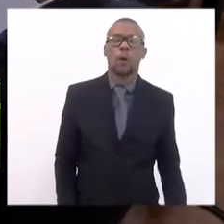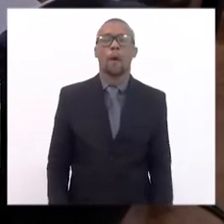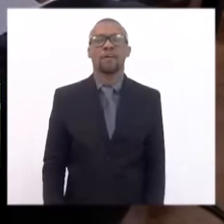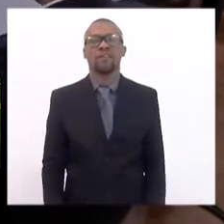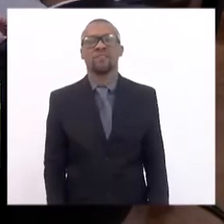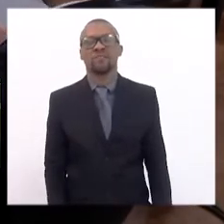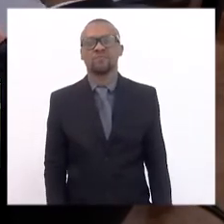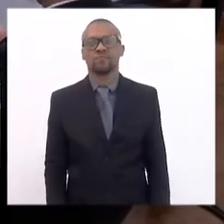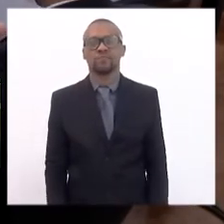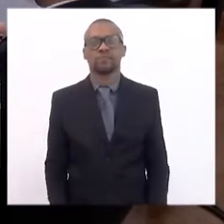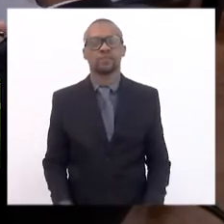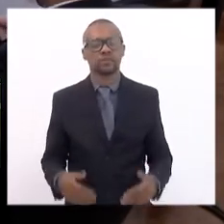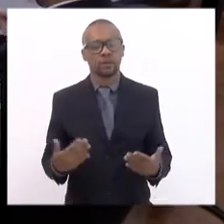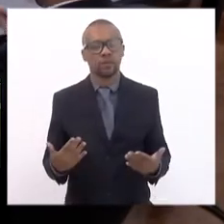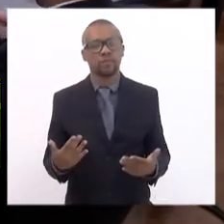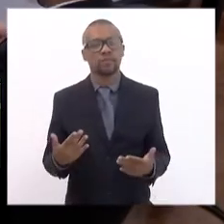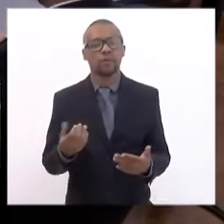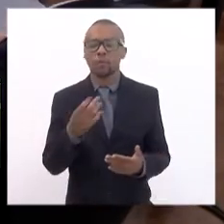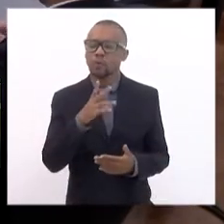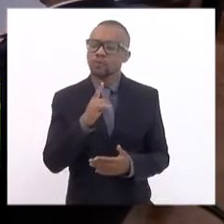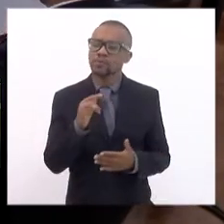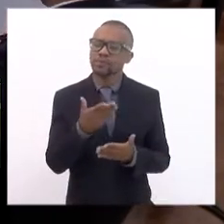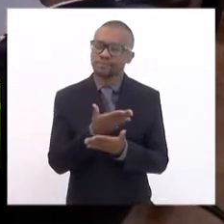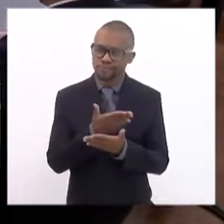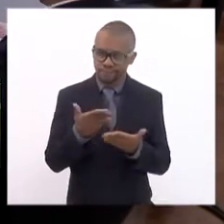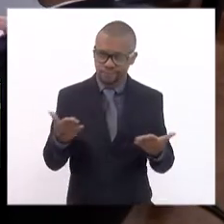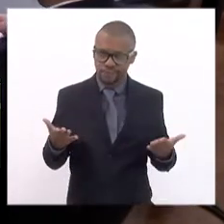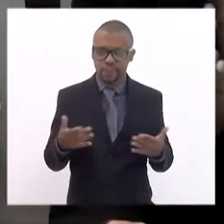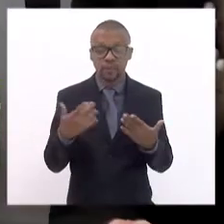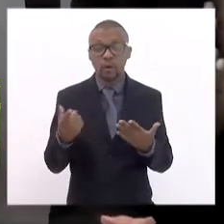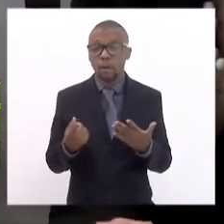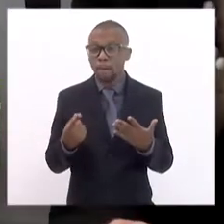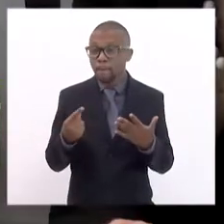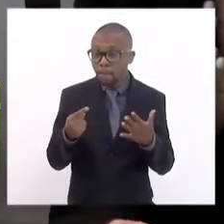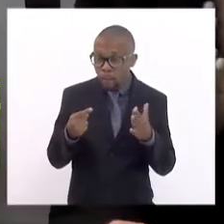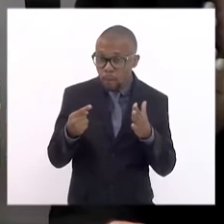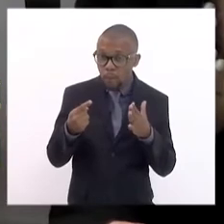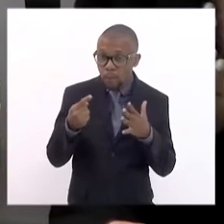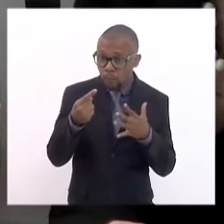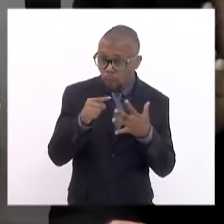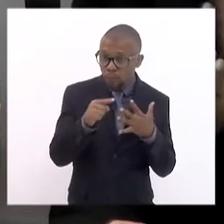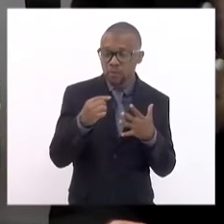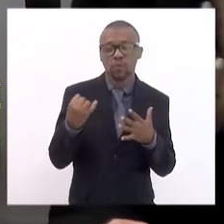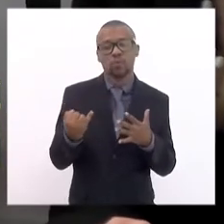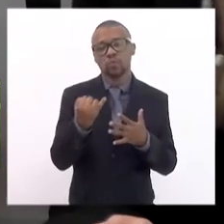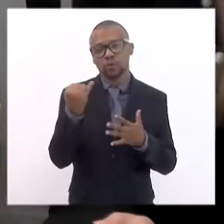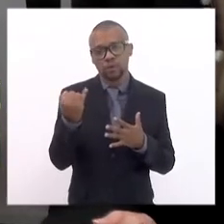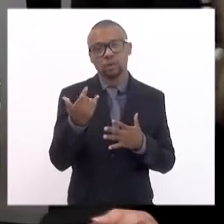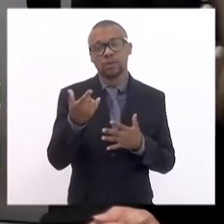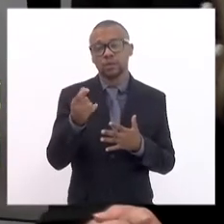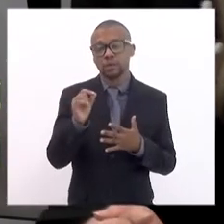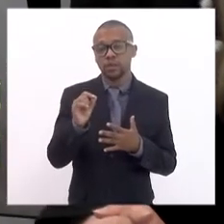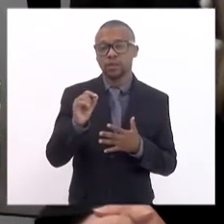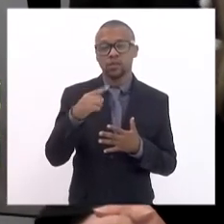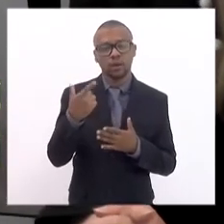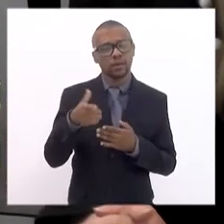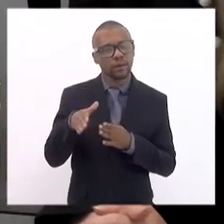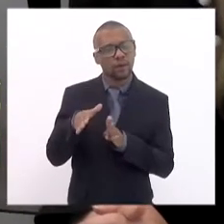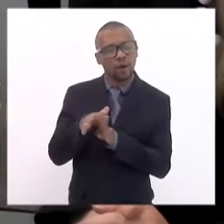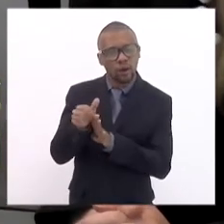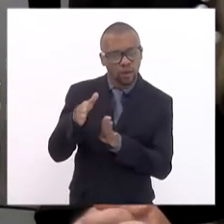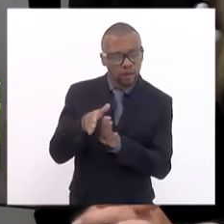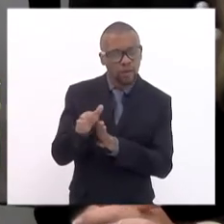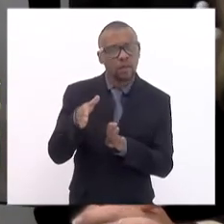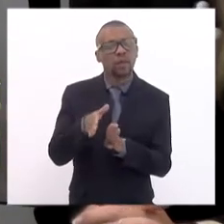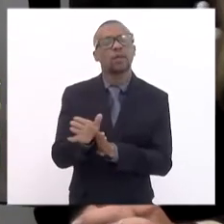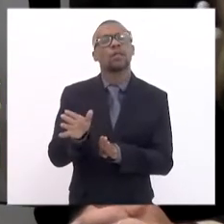importante, primeiramente, bom dia a todos. Um ponto que é importante a gente destacar é que esse fundo de microcrédito produtivo orientado, que o André